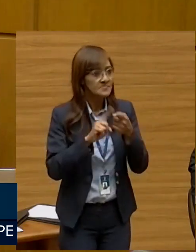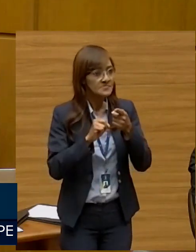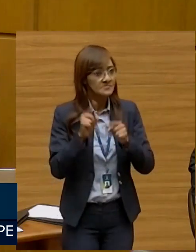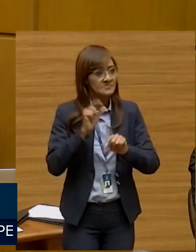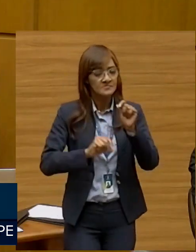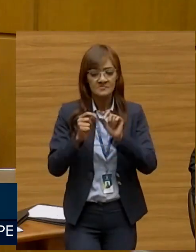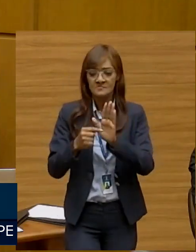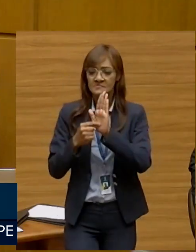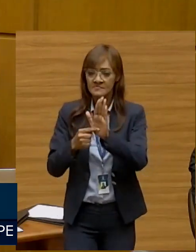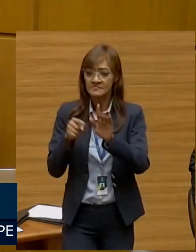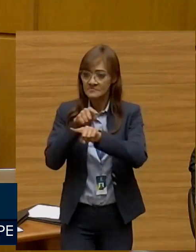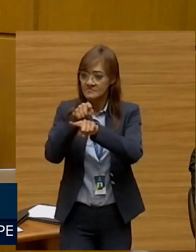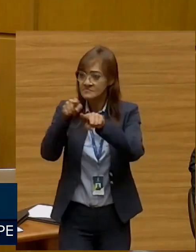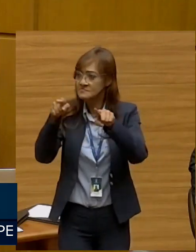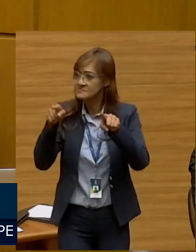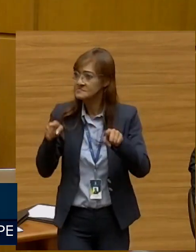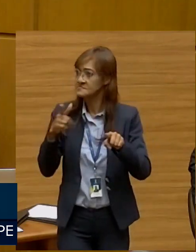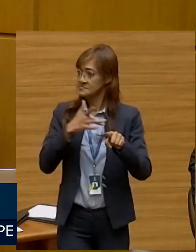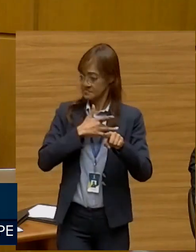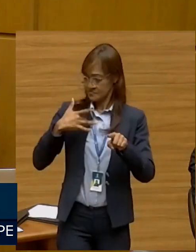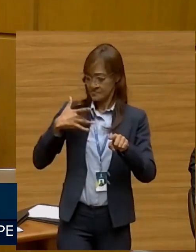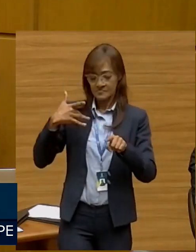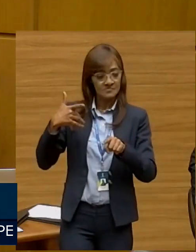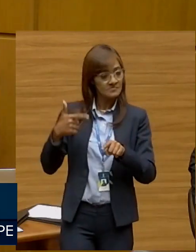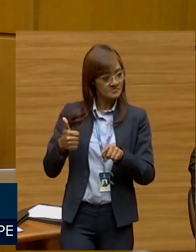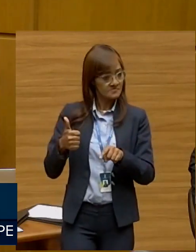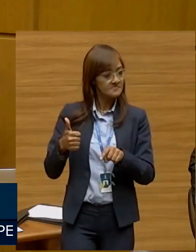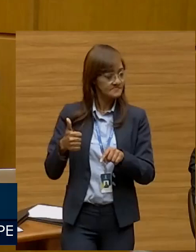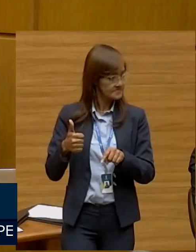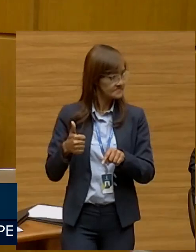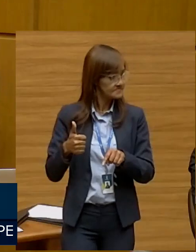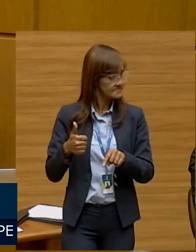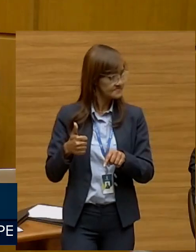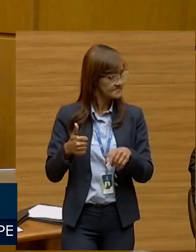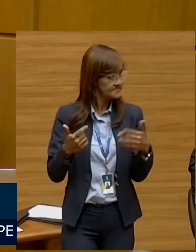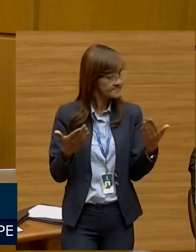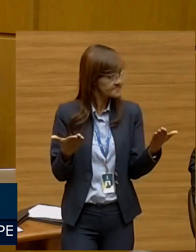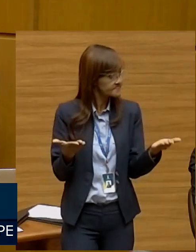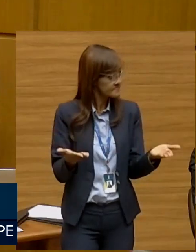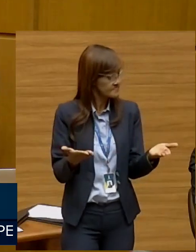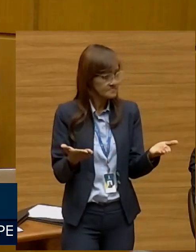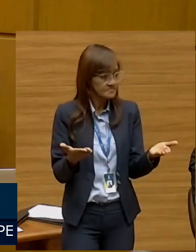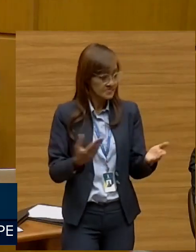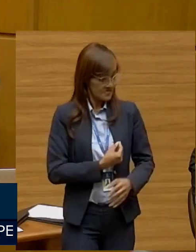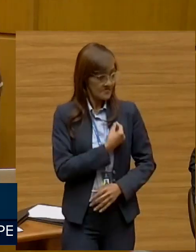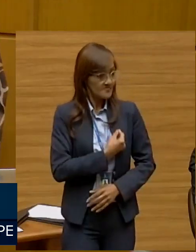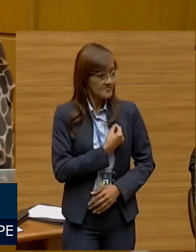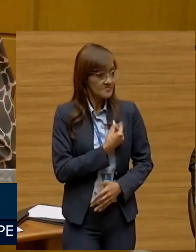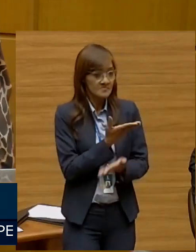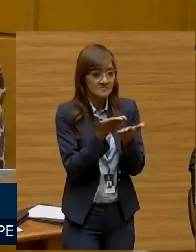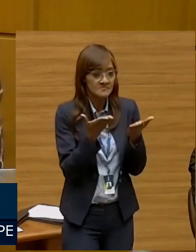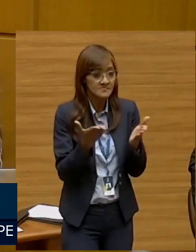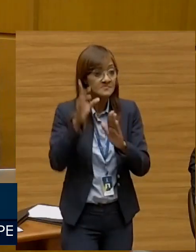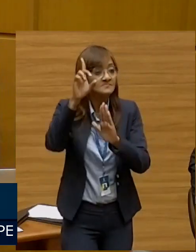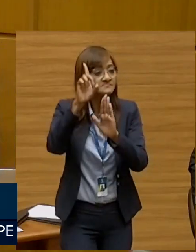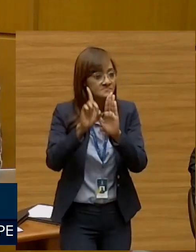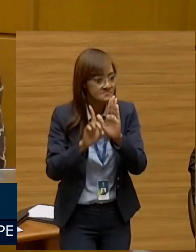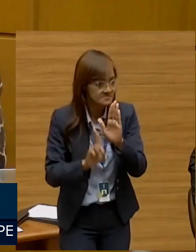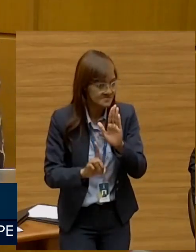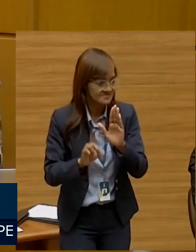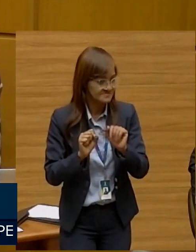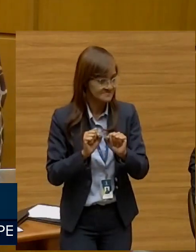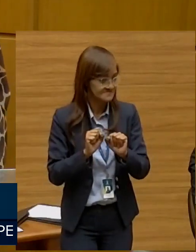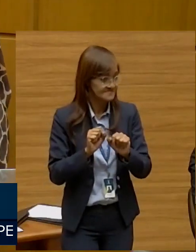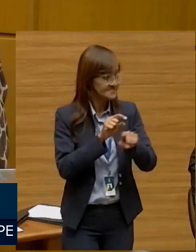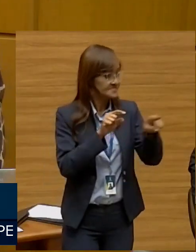mais sobre essa questão da saúde mesmo, né? Que é uma questão de vida, né? É um direito à saúde,